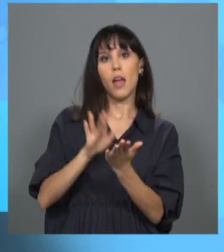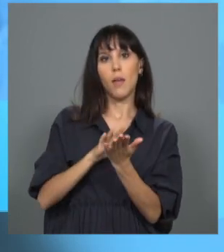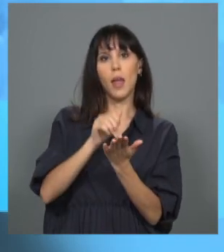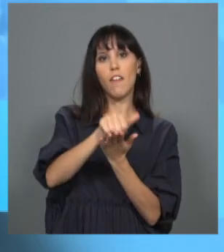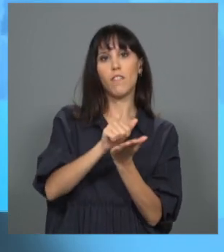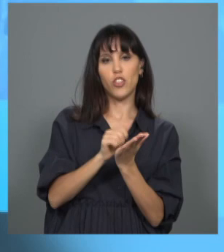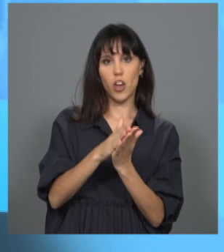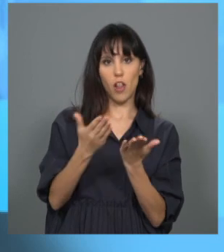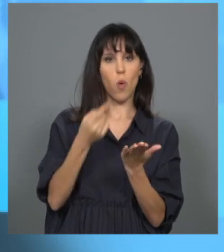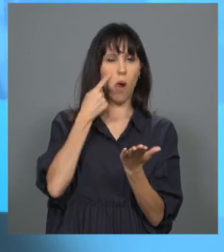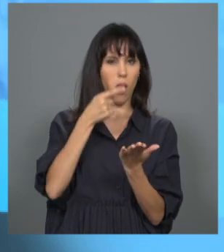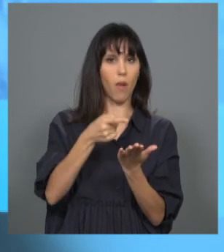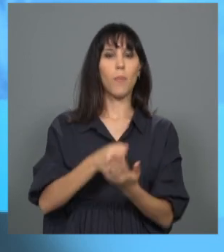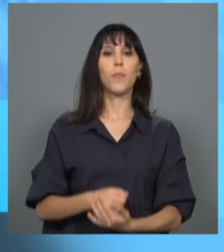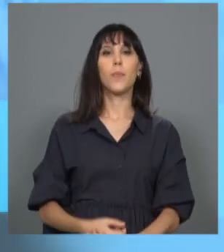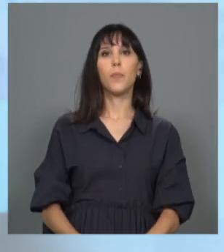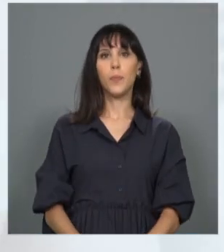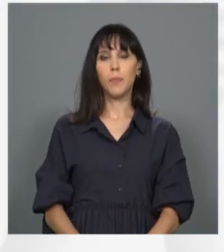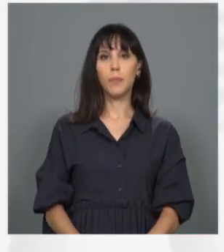vamos escutar esse texto.